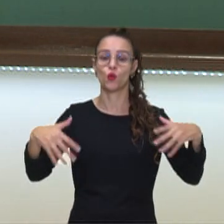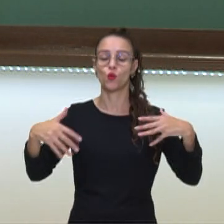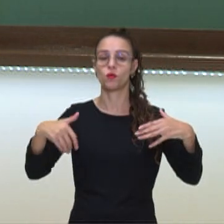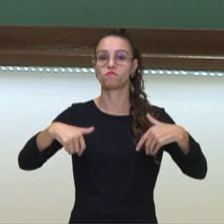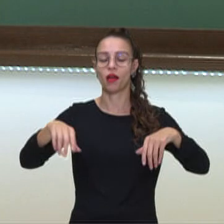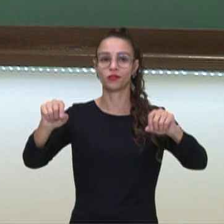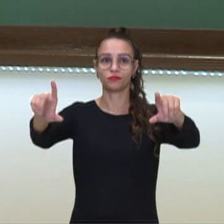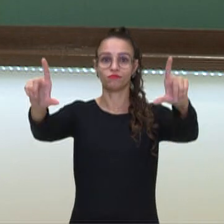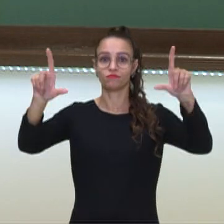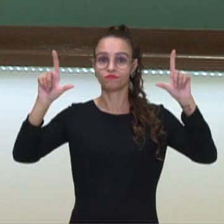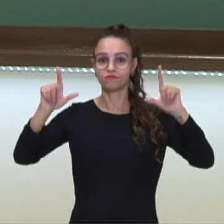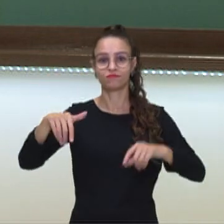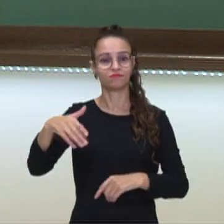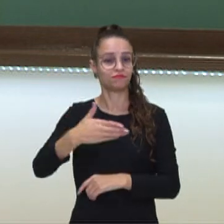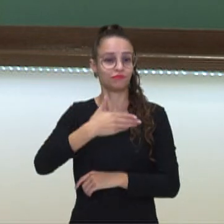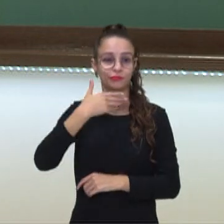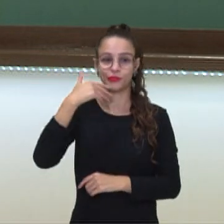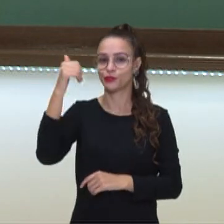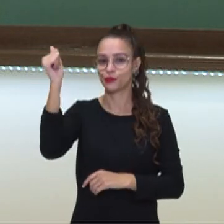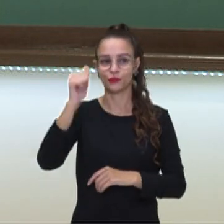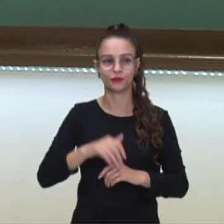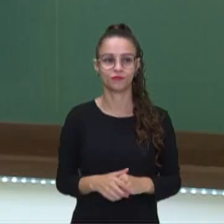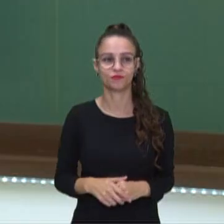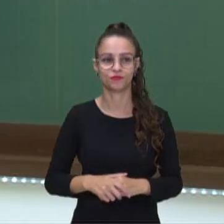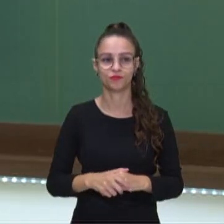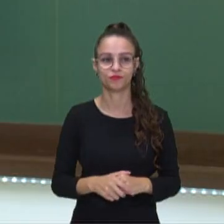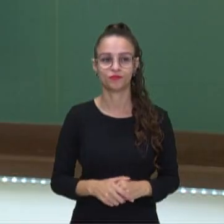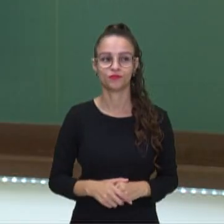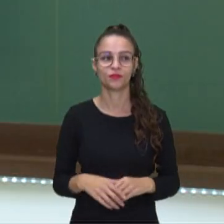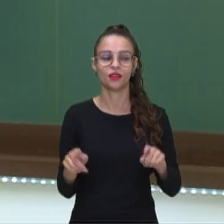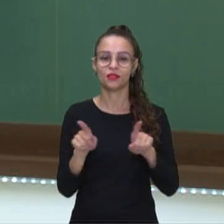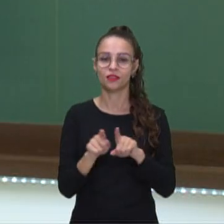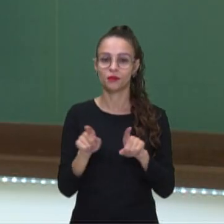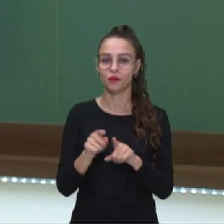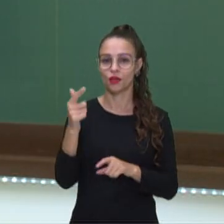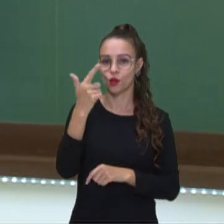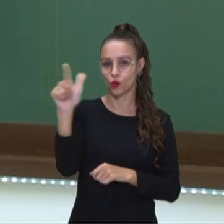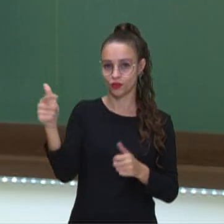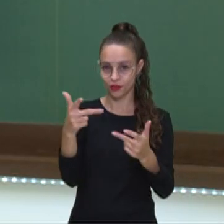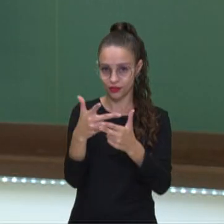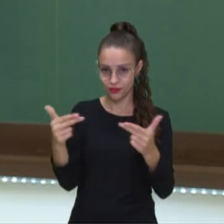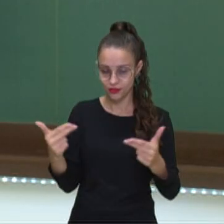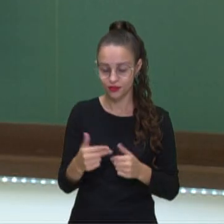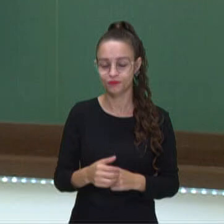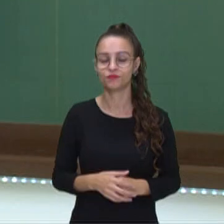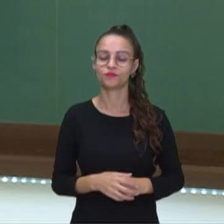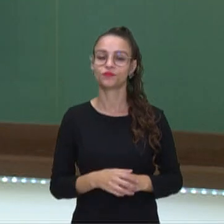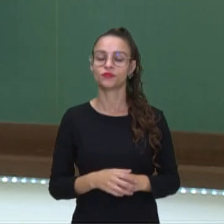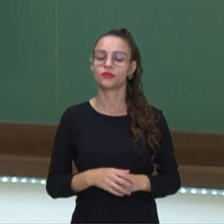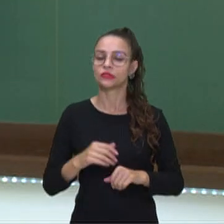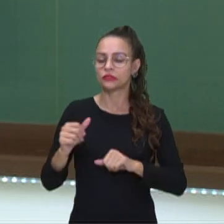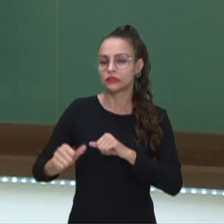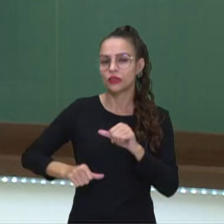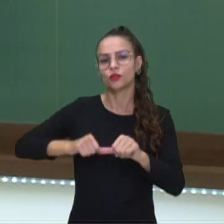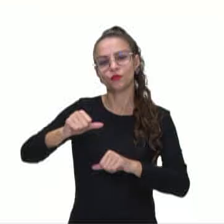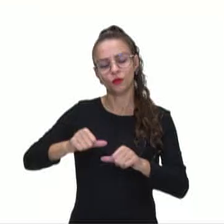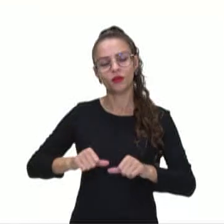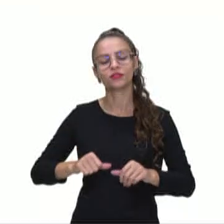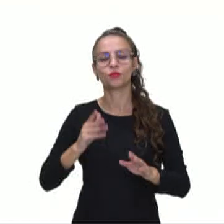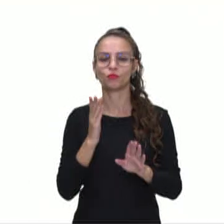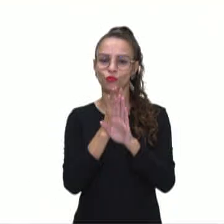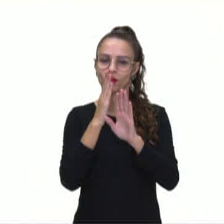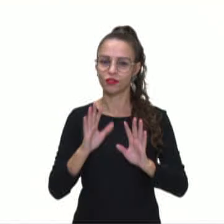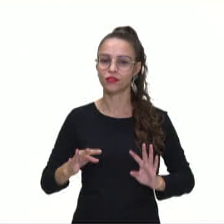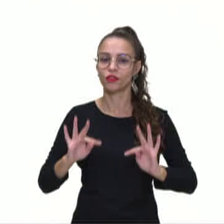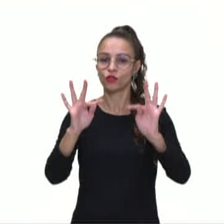mais claro ainda, tá bom? Outra questão da mídia, uma grande transformação promovida pela